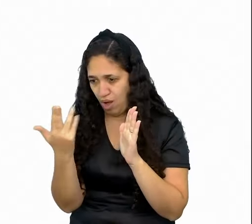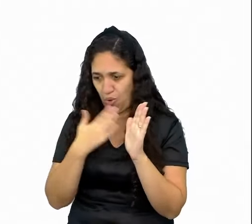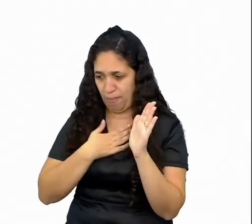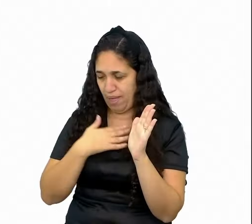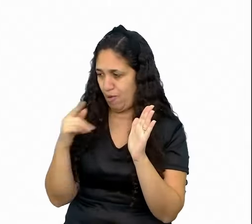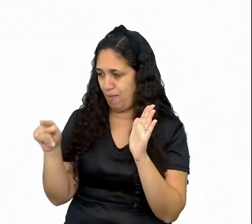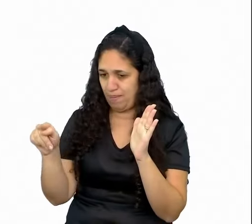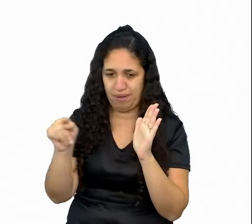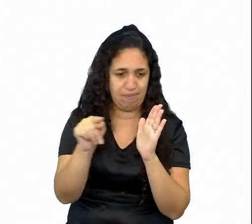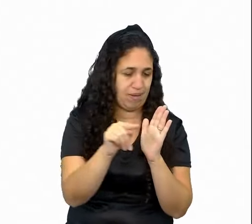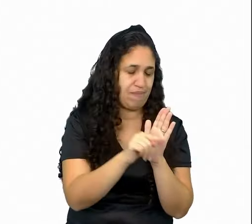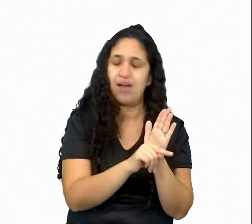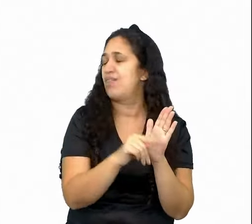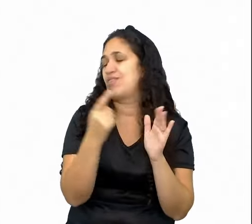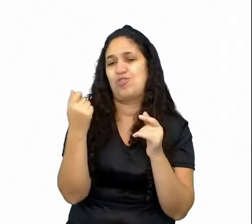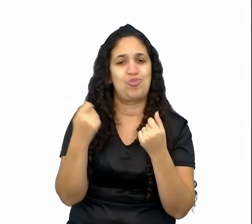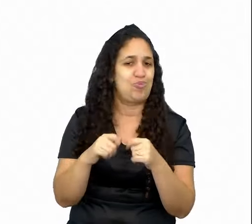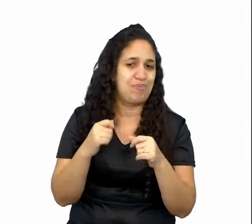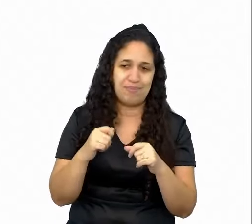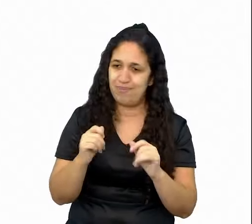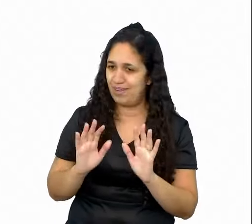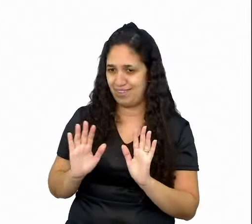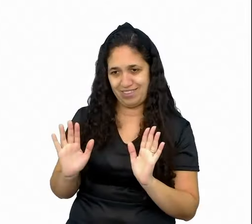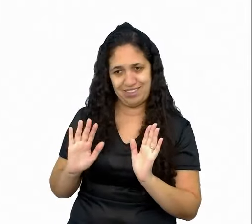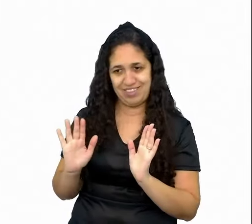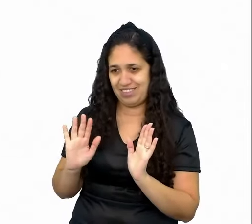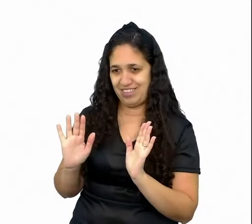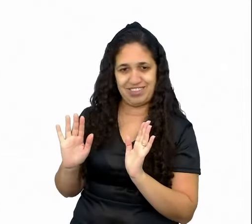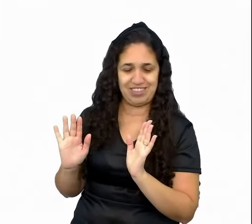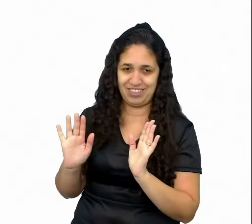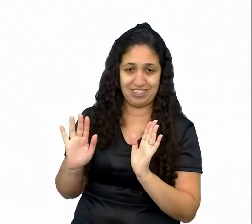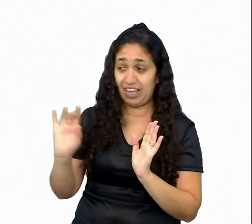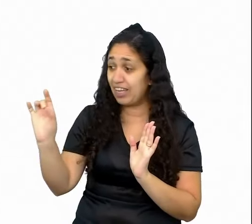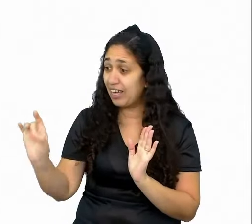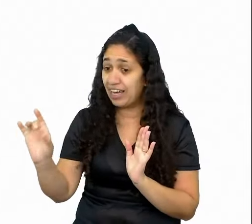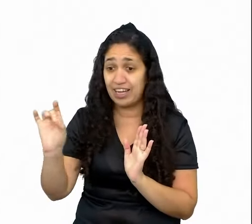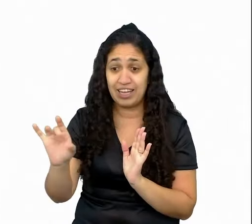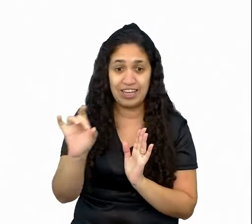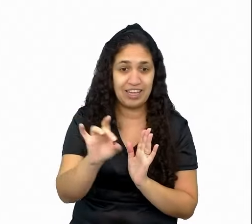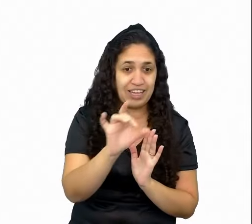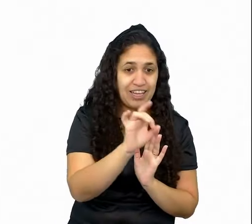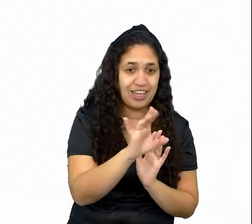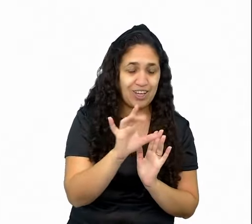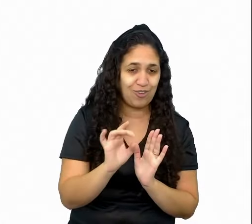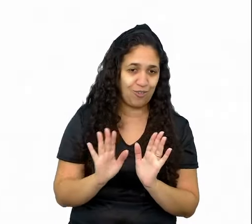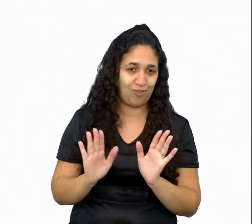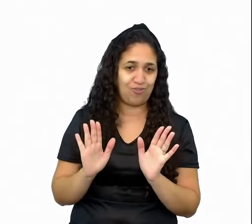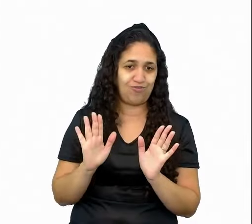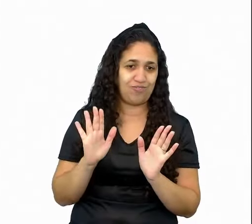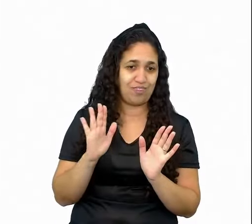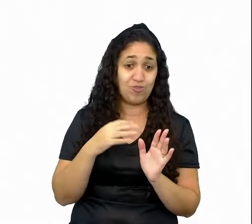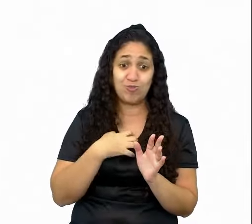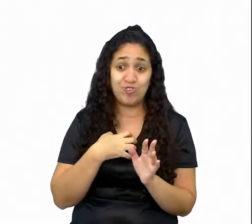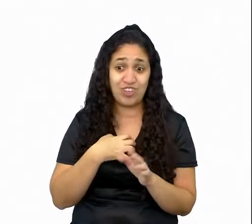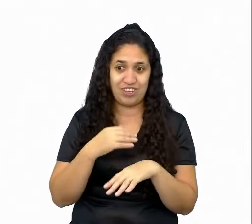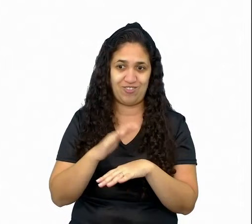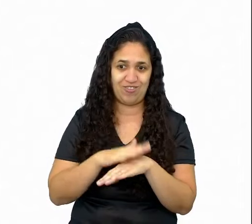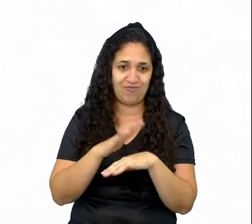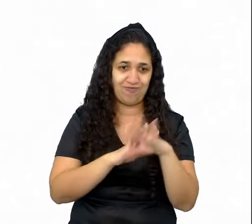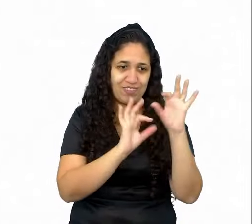mim, aí para o professor da escola A, para o professor da escola B. Cada pessoa tem uma forma de fazer